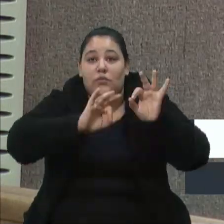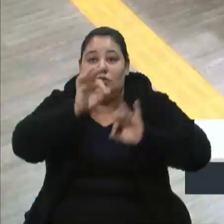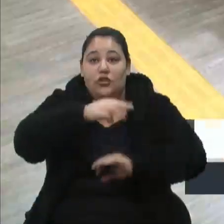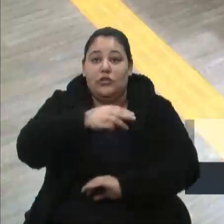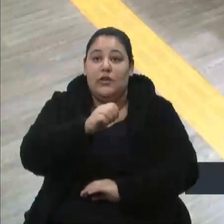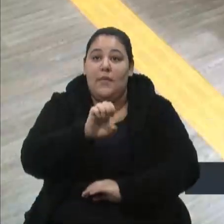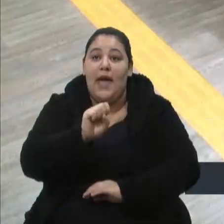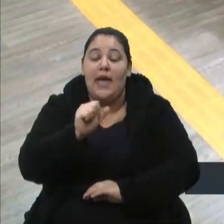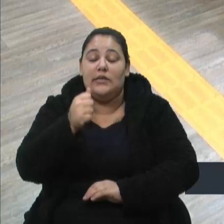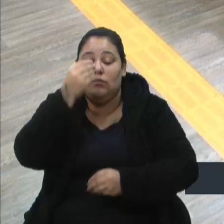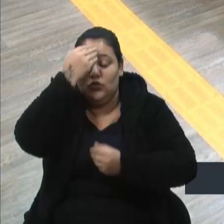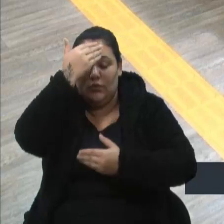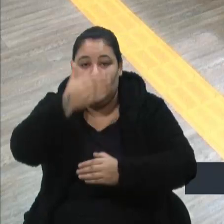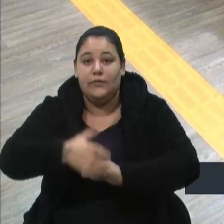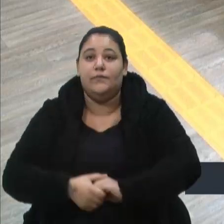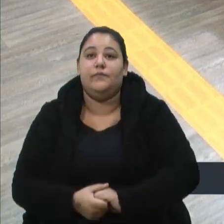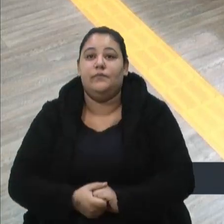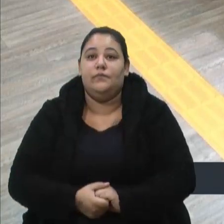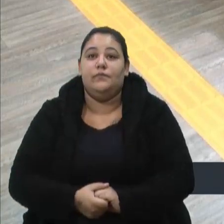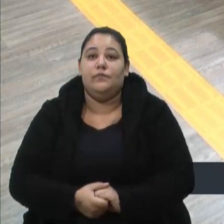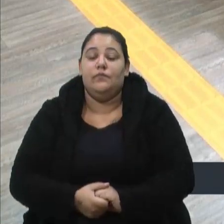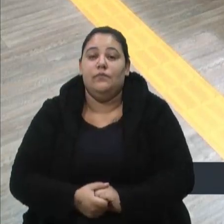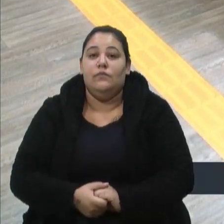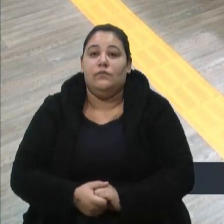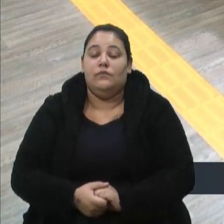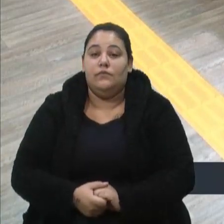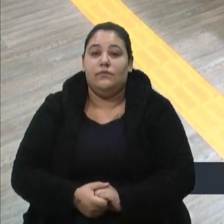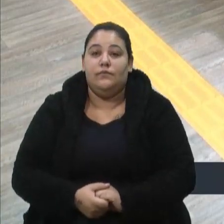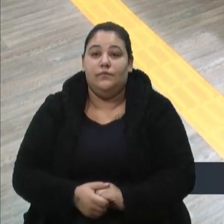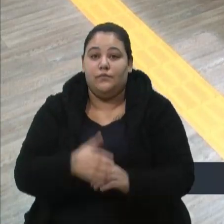Obrigado. Obrigado. Obrigado, vereador.